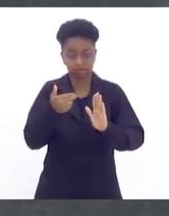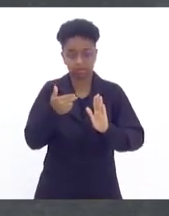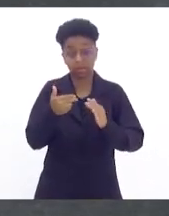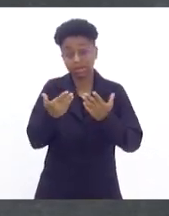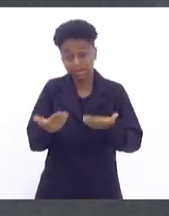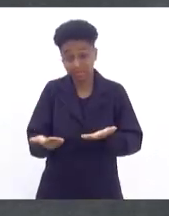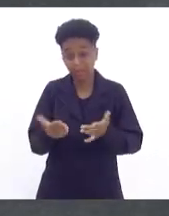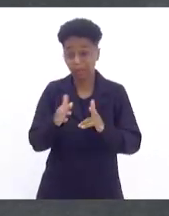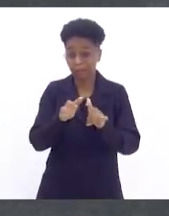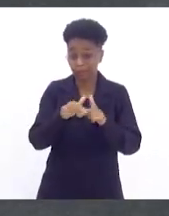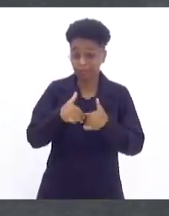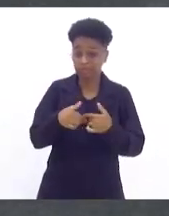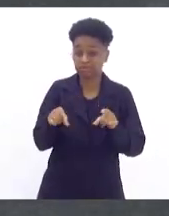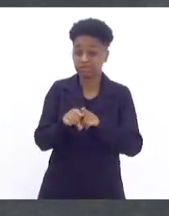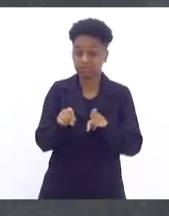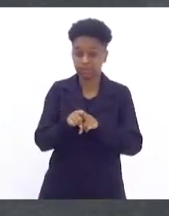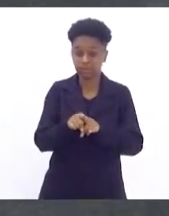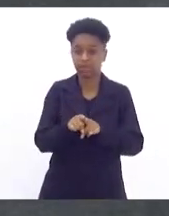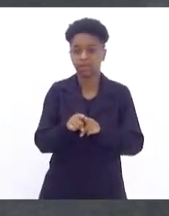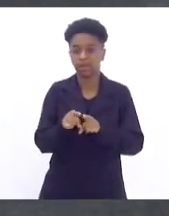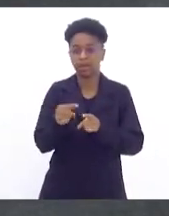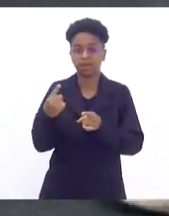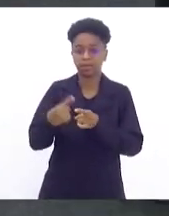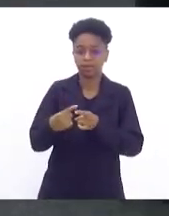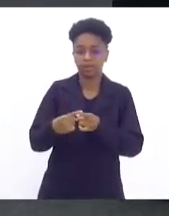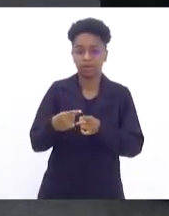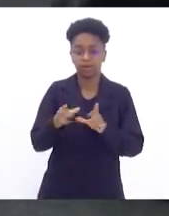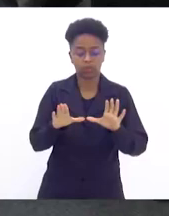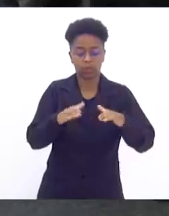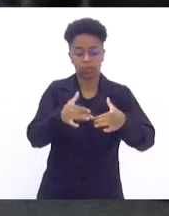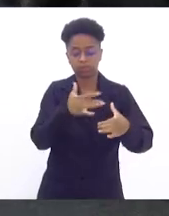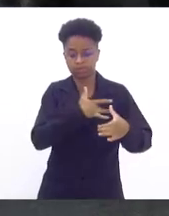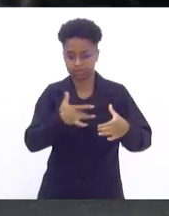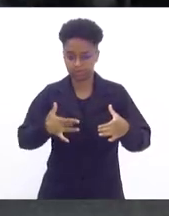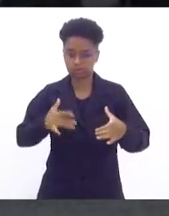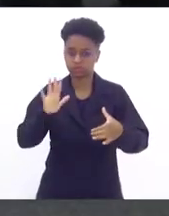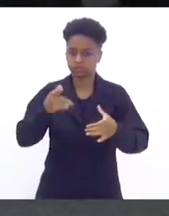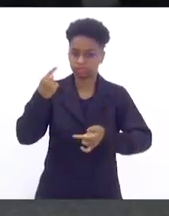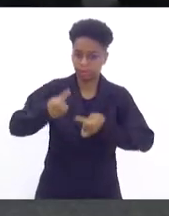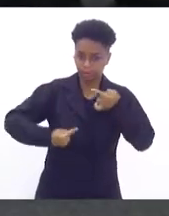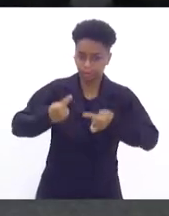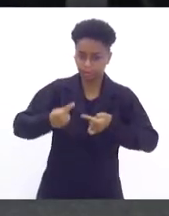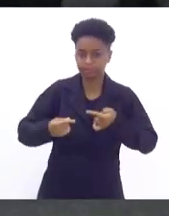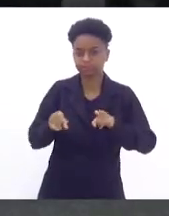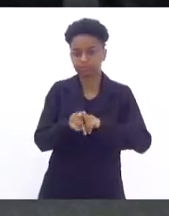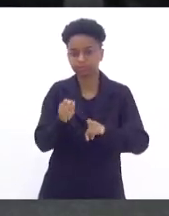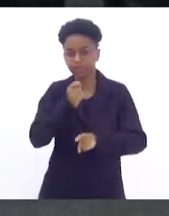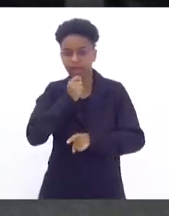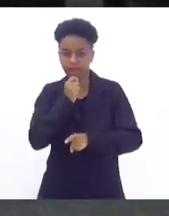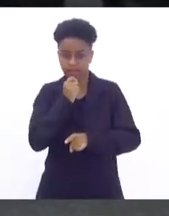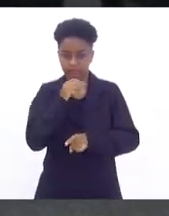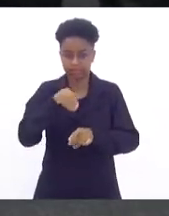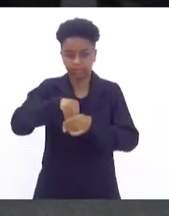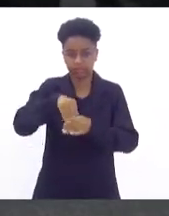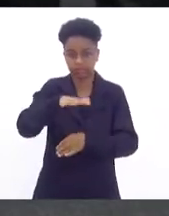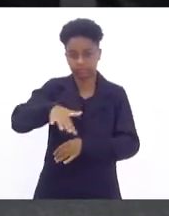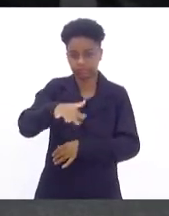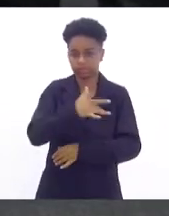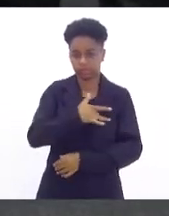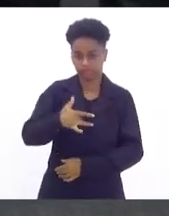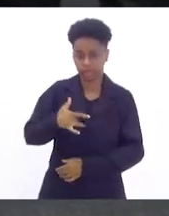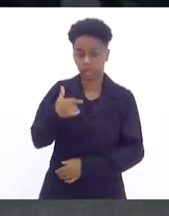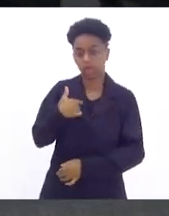disso e exatamente por ter passado pela comissão de saúde ainda está atuando na comissão de saúde é eu fui